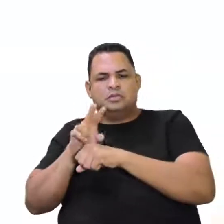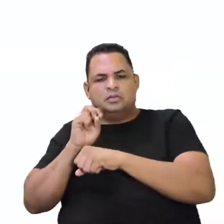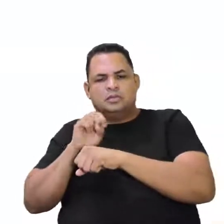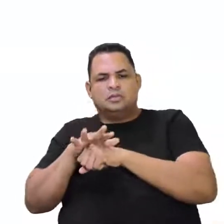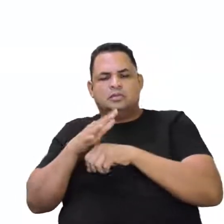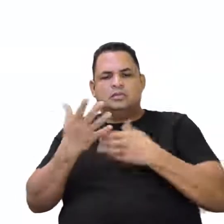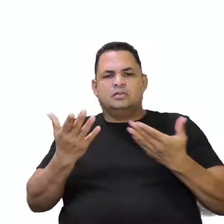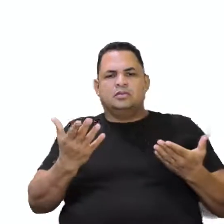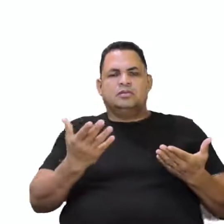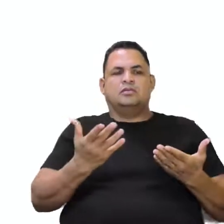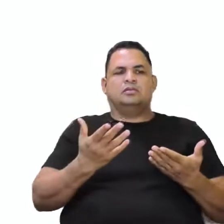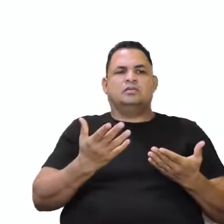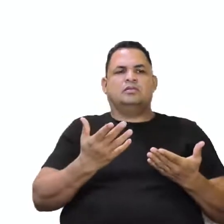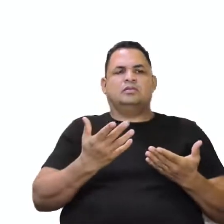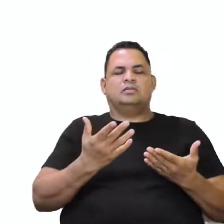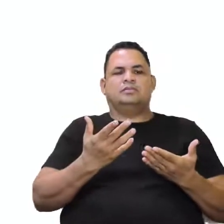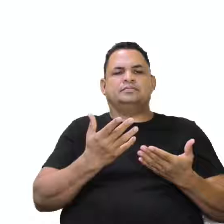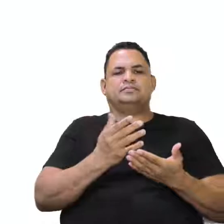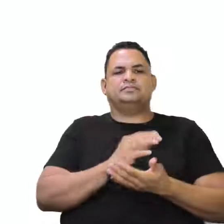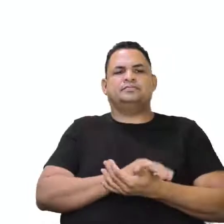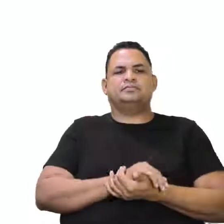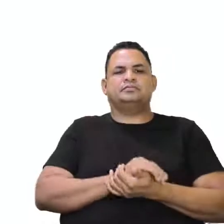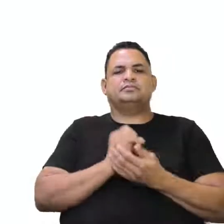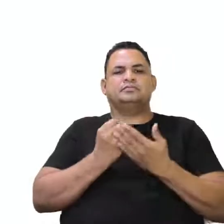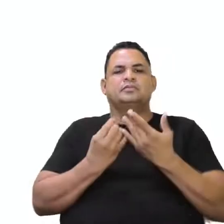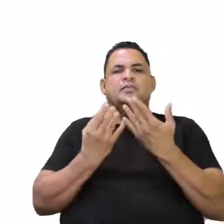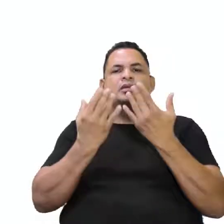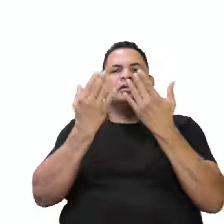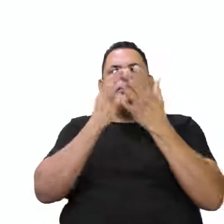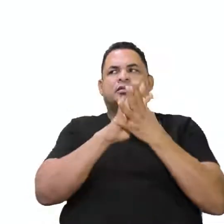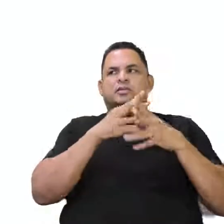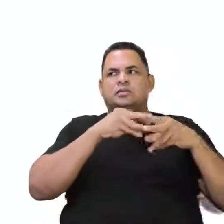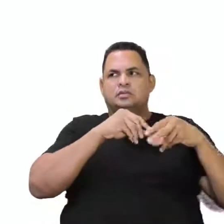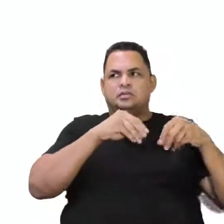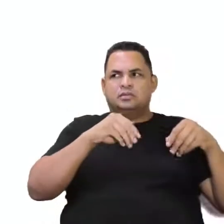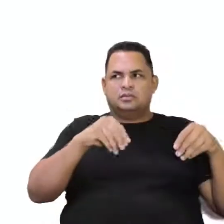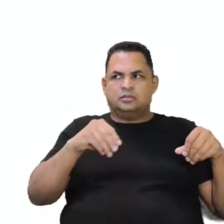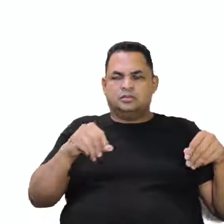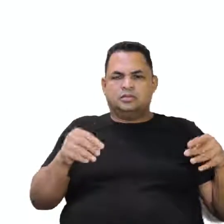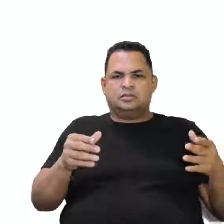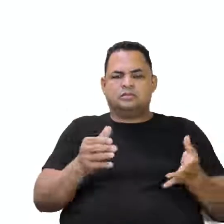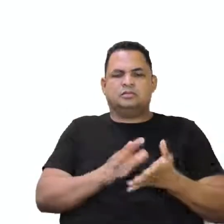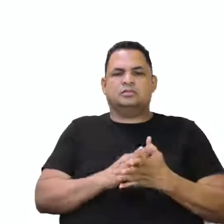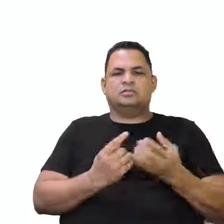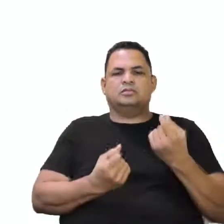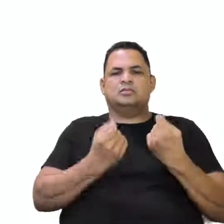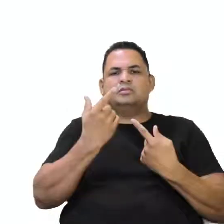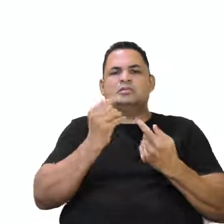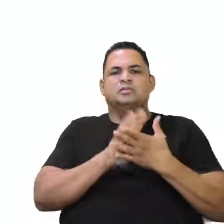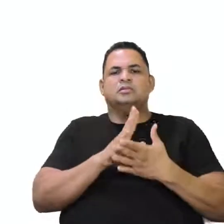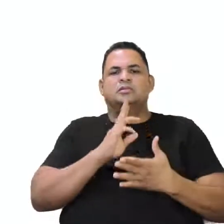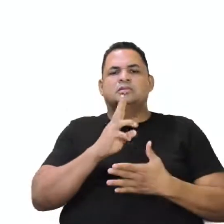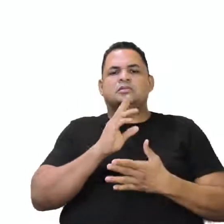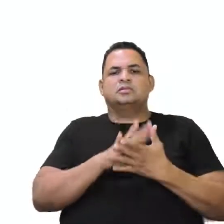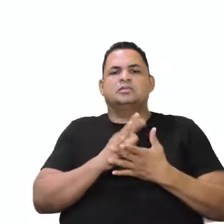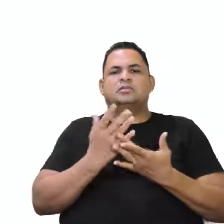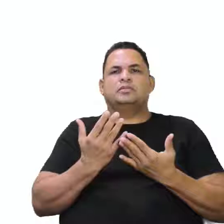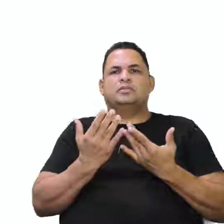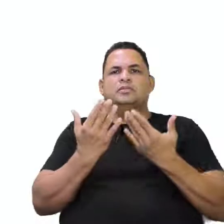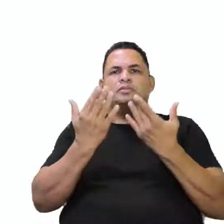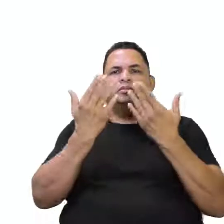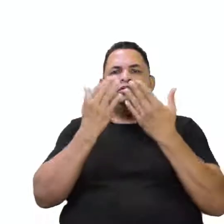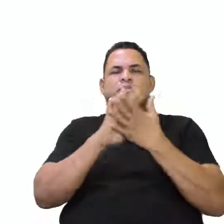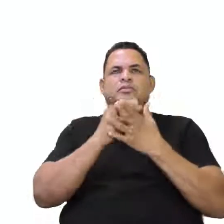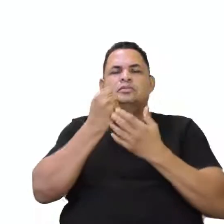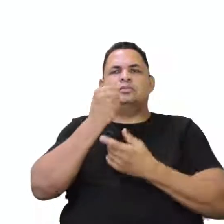fertilizantes, né? Eles são liberados no solo Alguns entram em processo de evaporação,